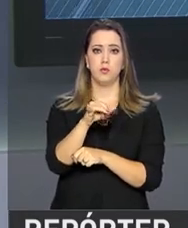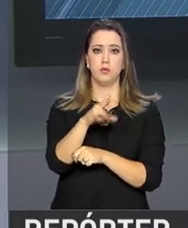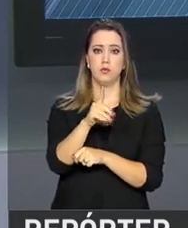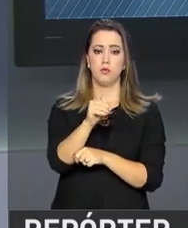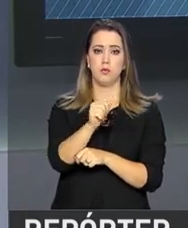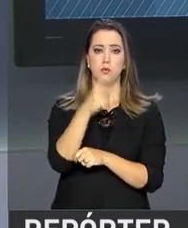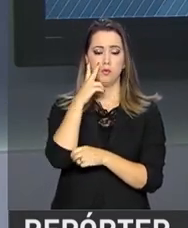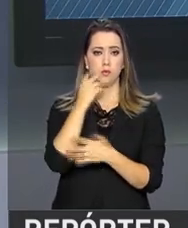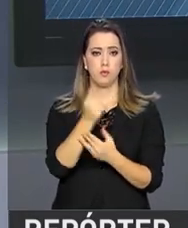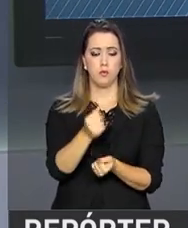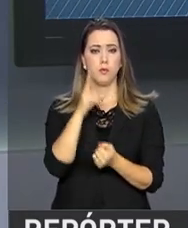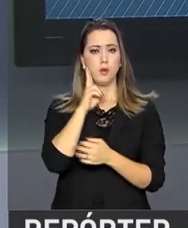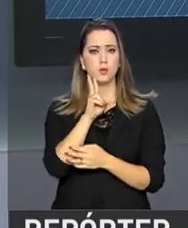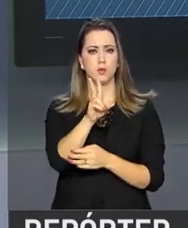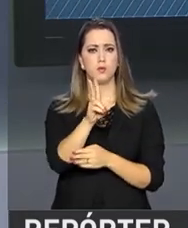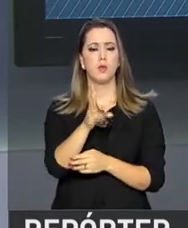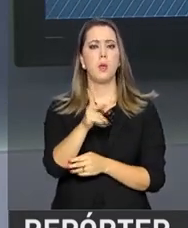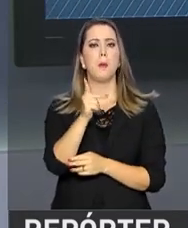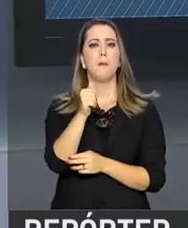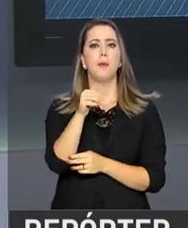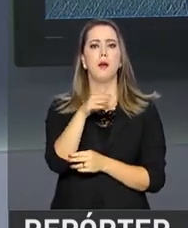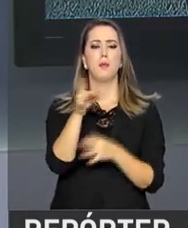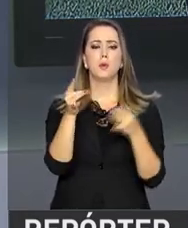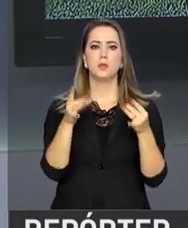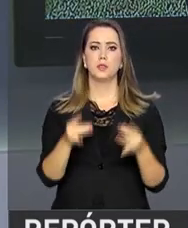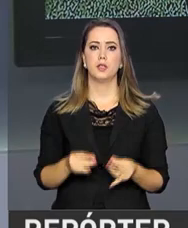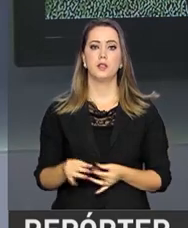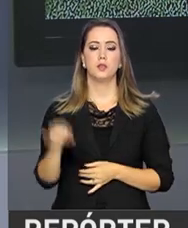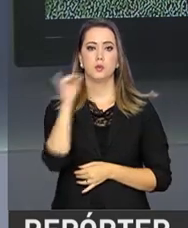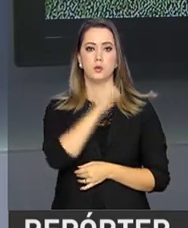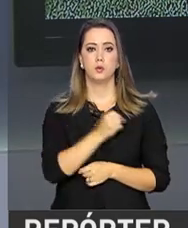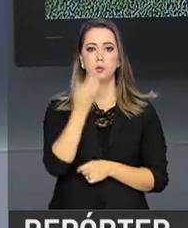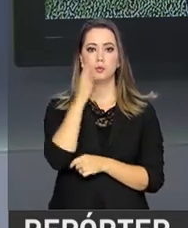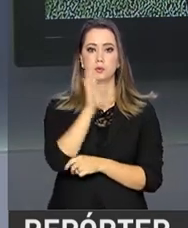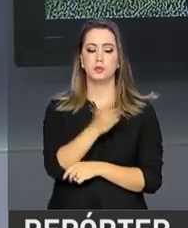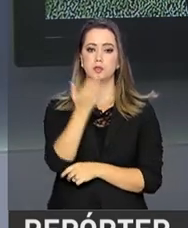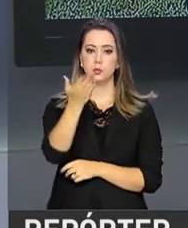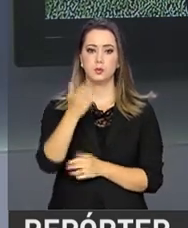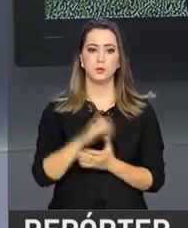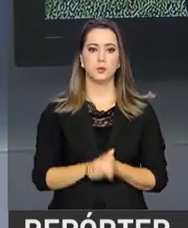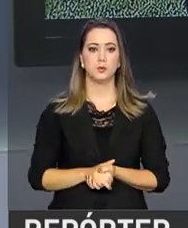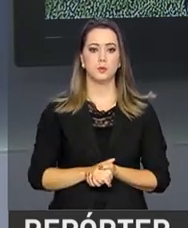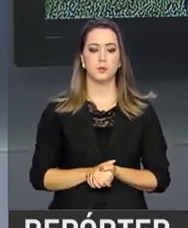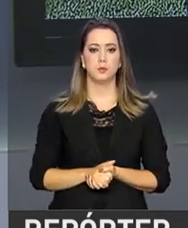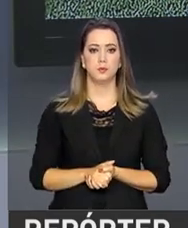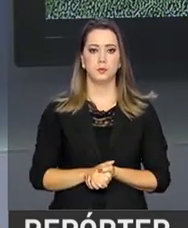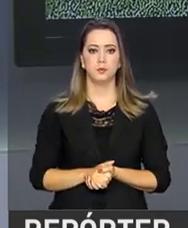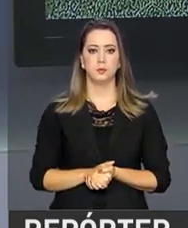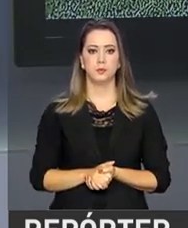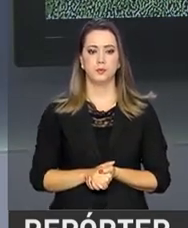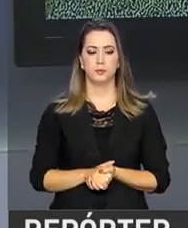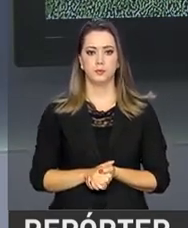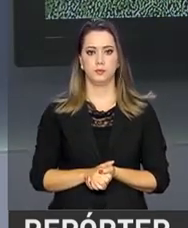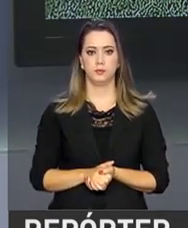Mundim está acompanhando esse movimento e tem os detalhes para a gente. Olá, Pablo, boa tarde para você.